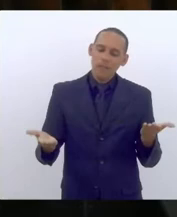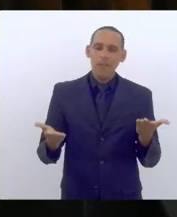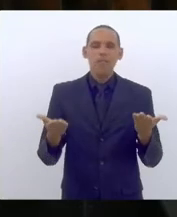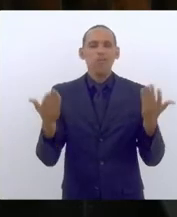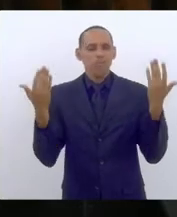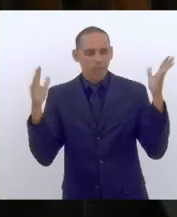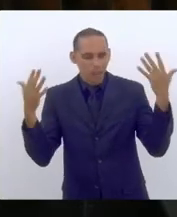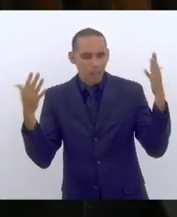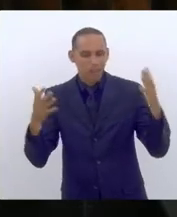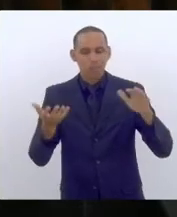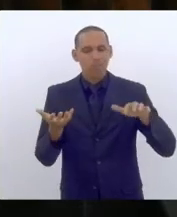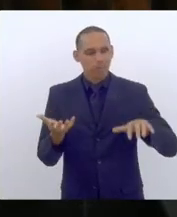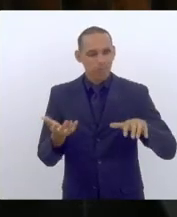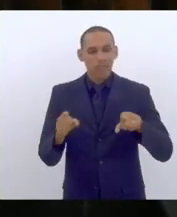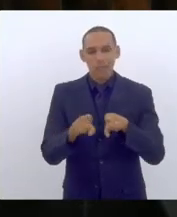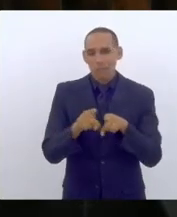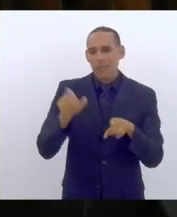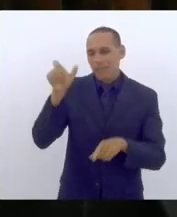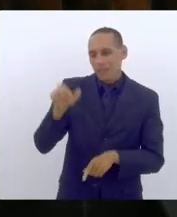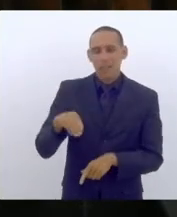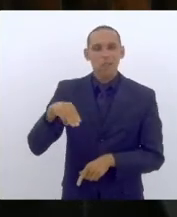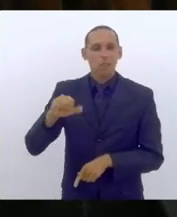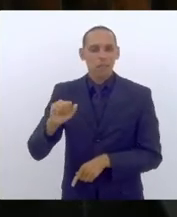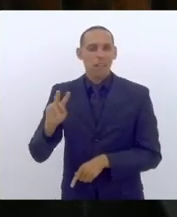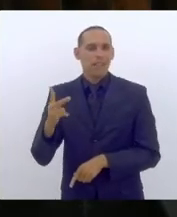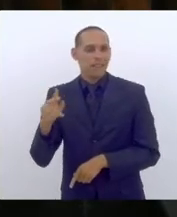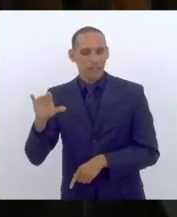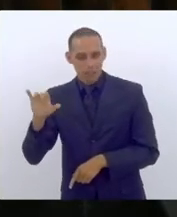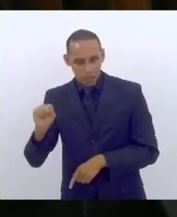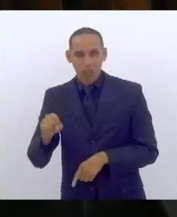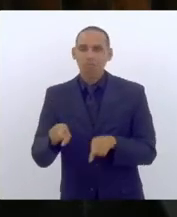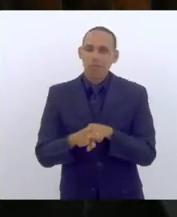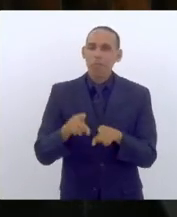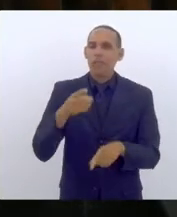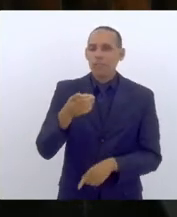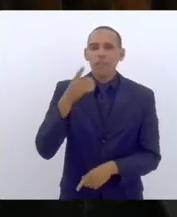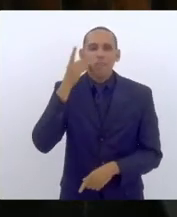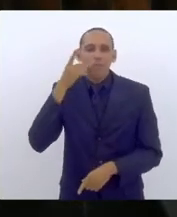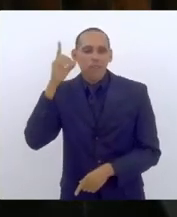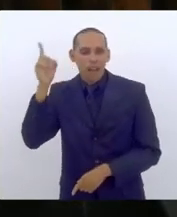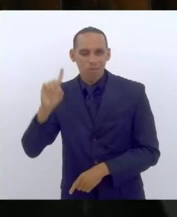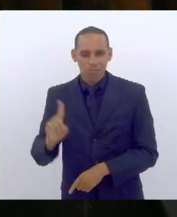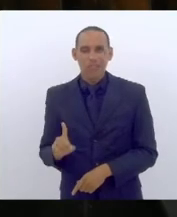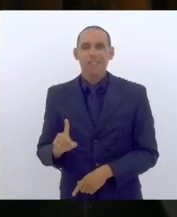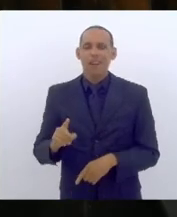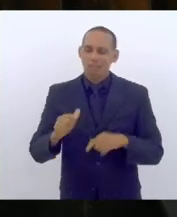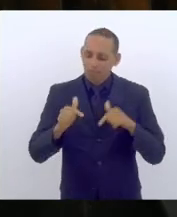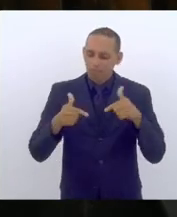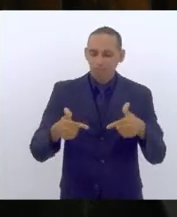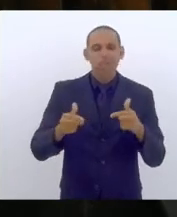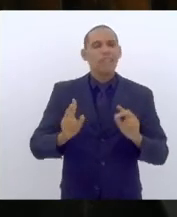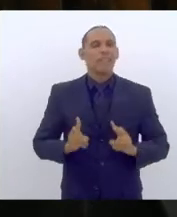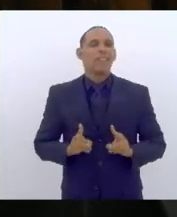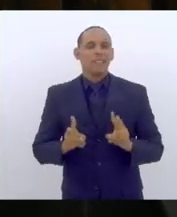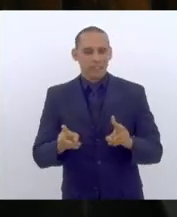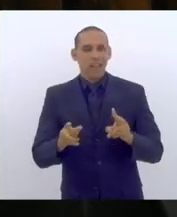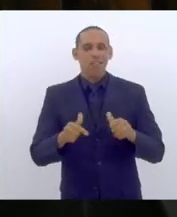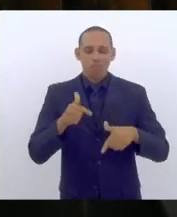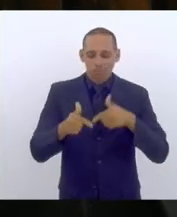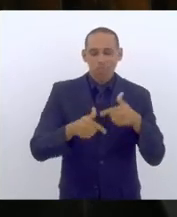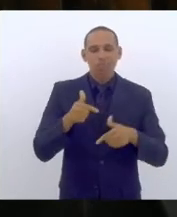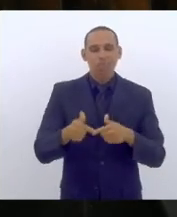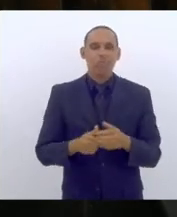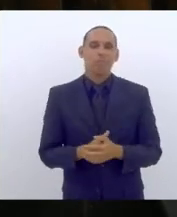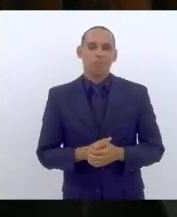elogiar o jovem Mateus elogiar a deputada Dani Monteiro sempre atuante sempre atuante